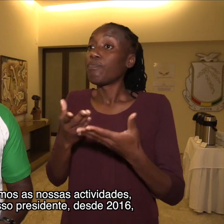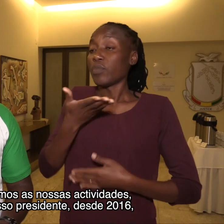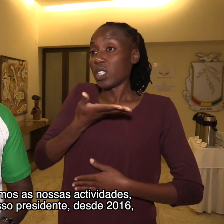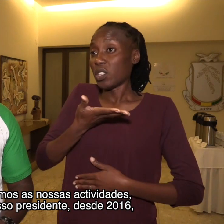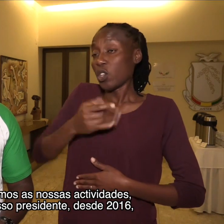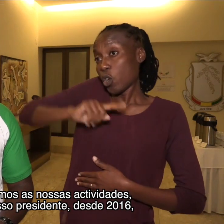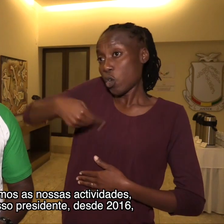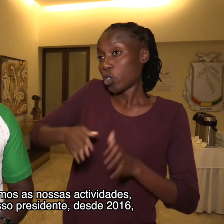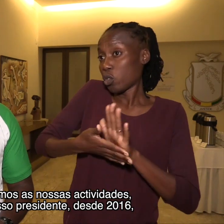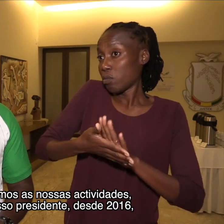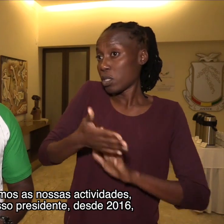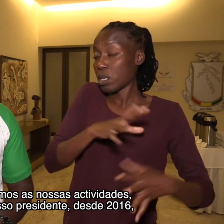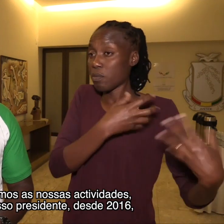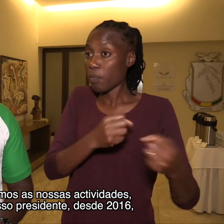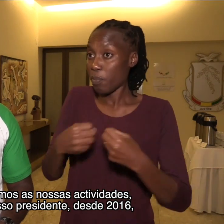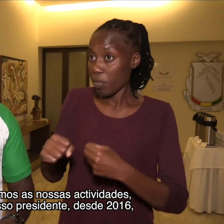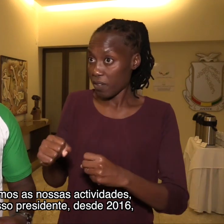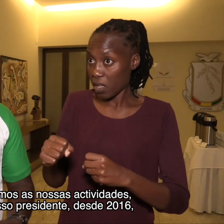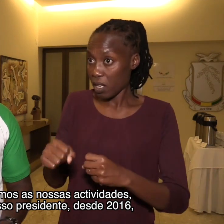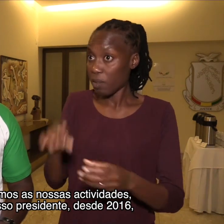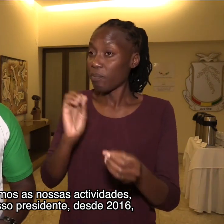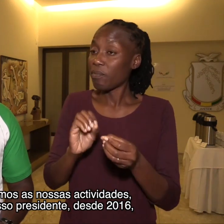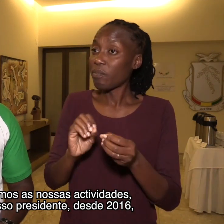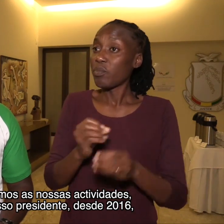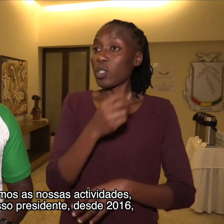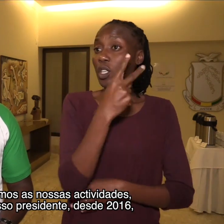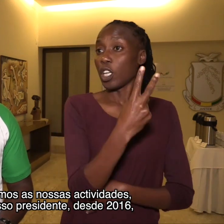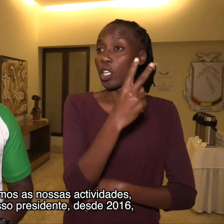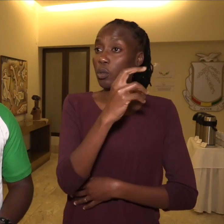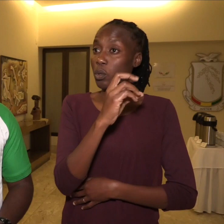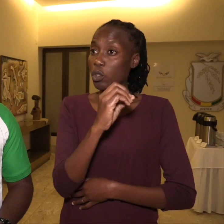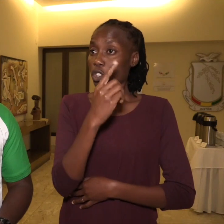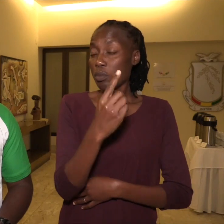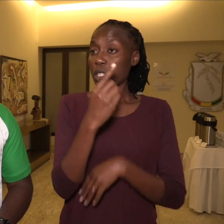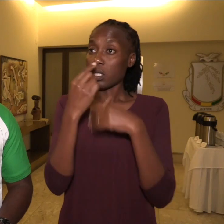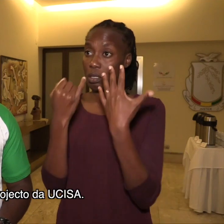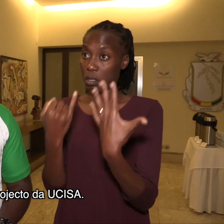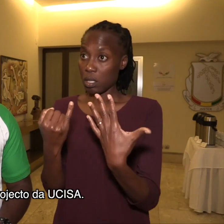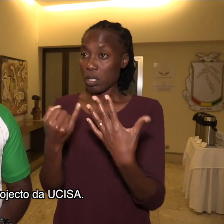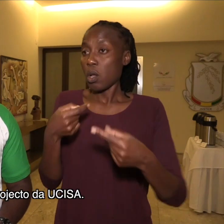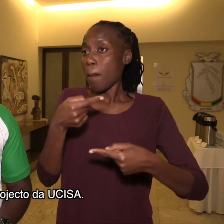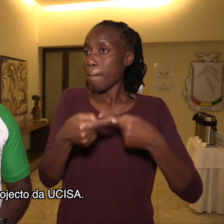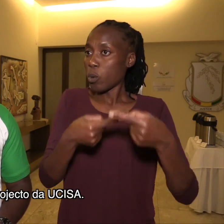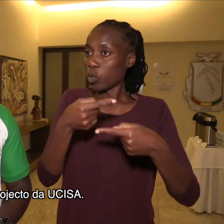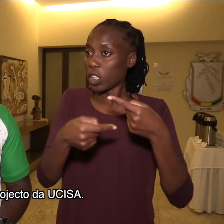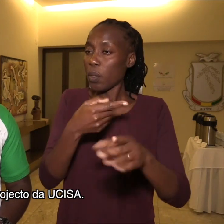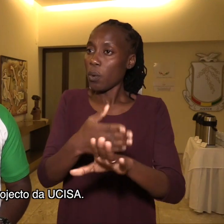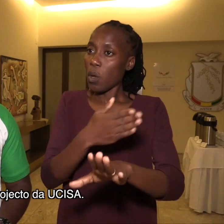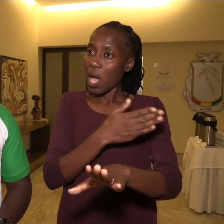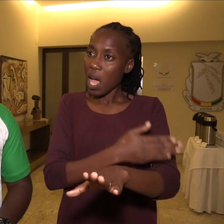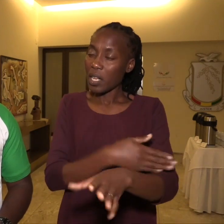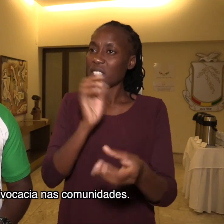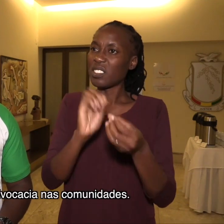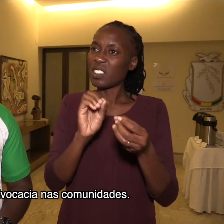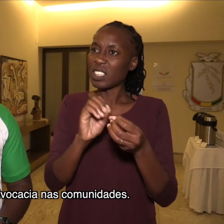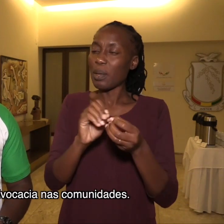as nossas atividades, conforme disse o nosso presidente, desde 2016, no projeto que nós estávamos a fazer da Ocisa.